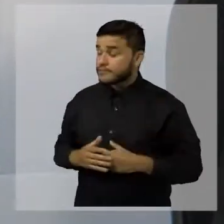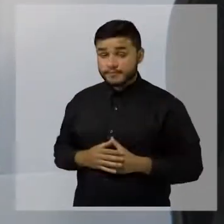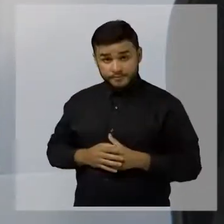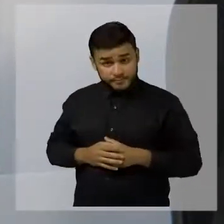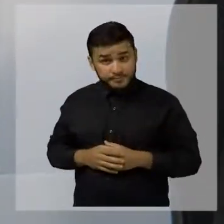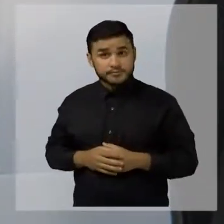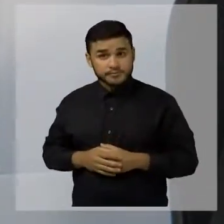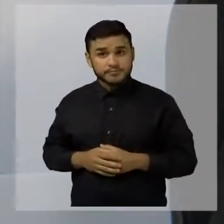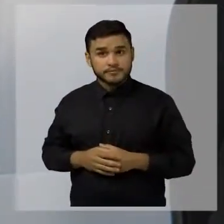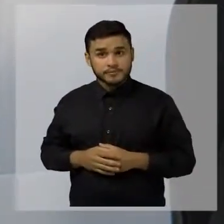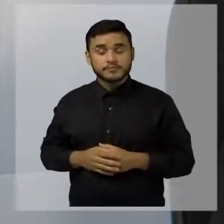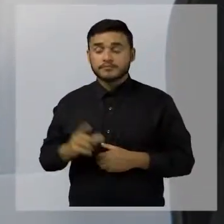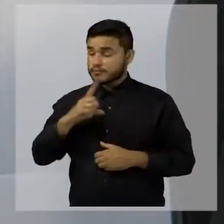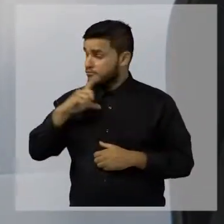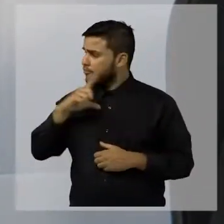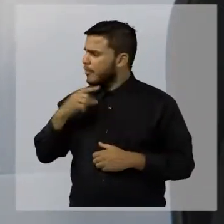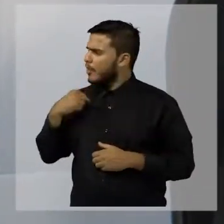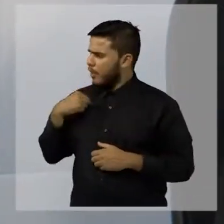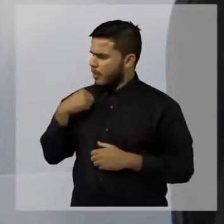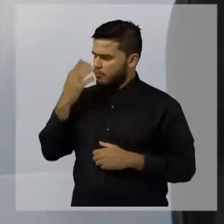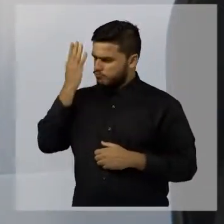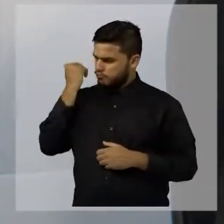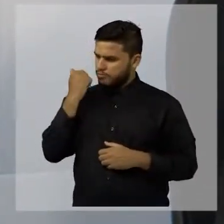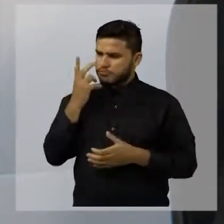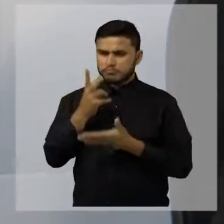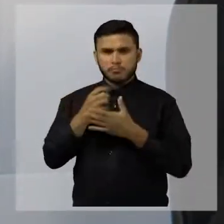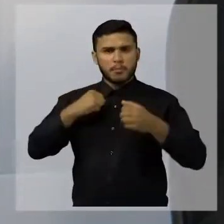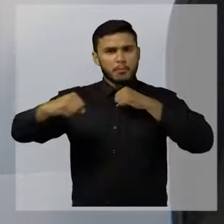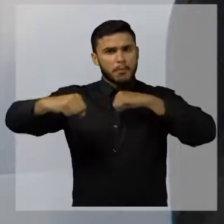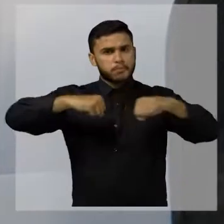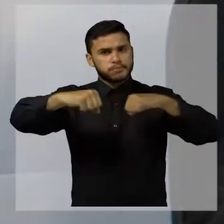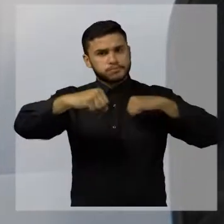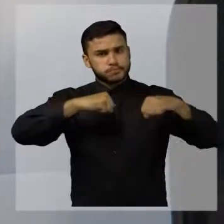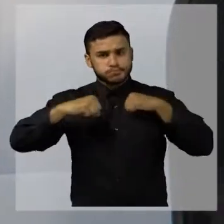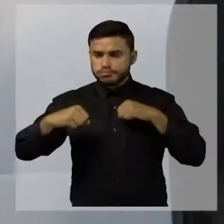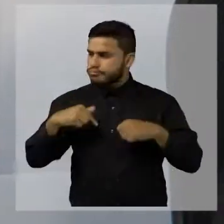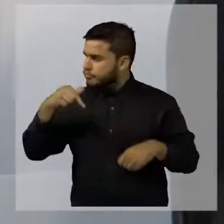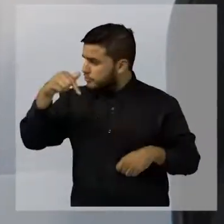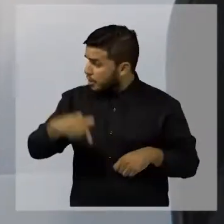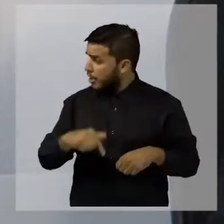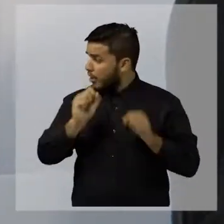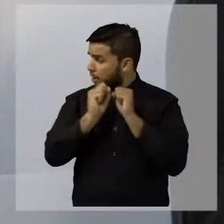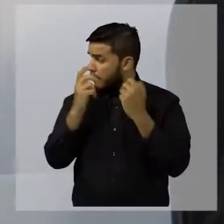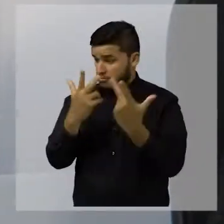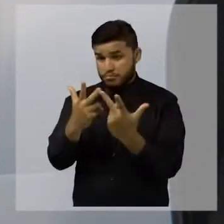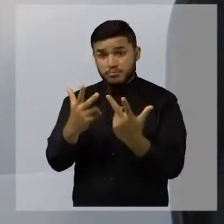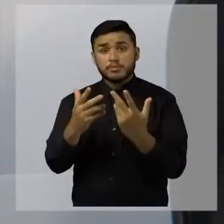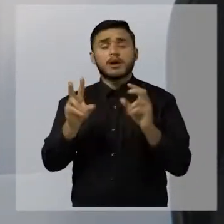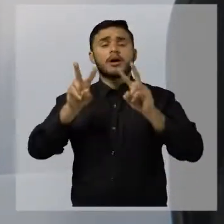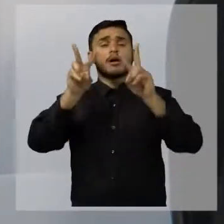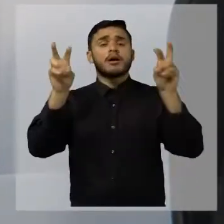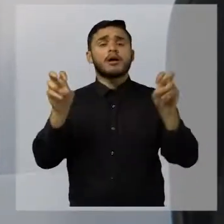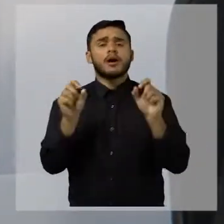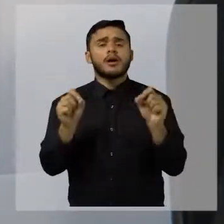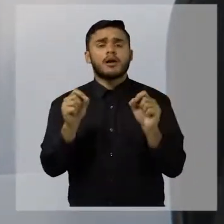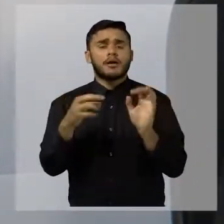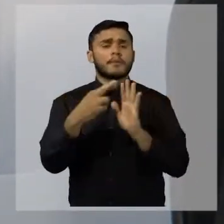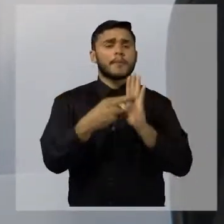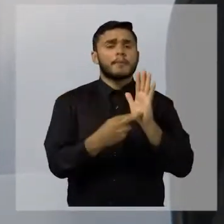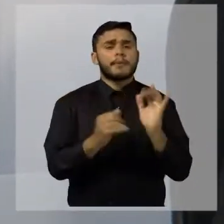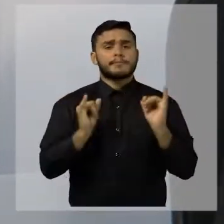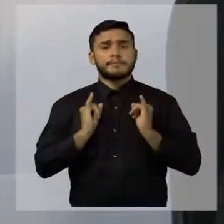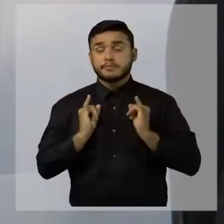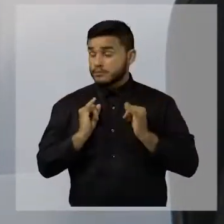minha avaliação, se continuar esse ritmo de debates na Câmara Municipal sobre a reforma da